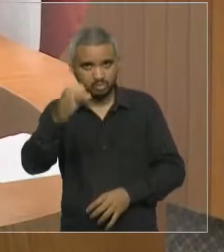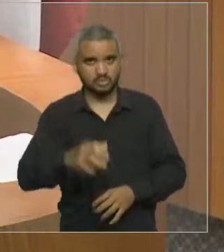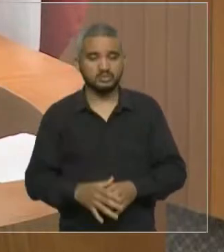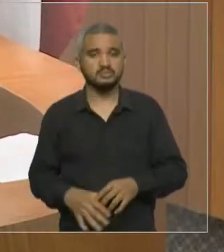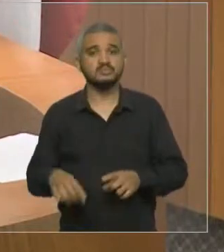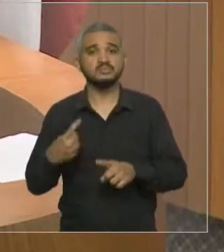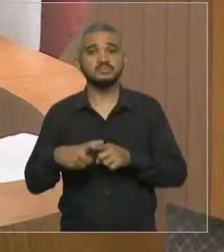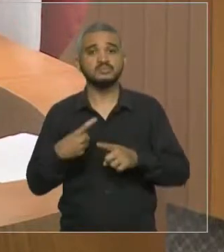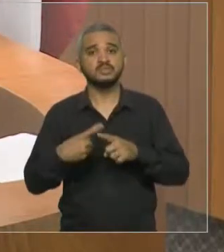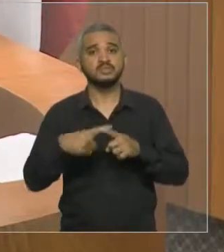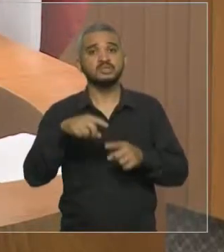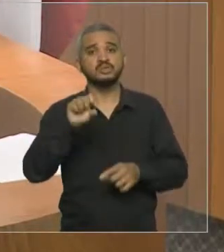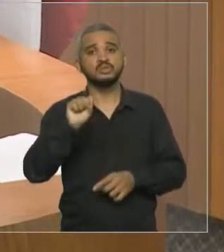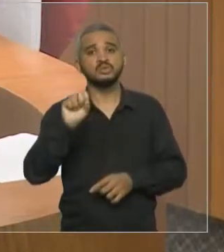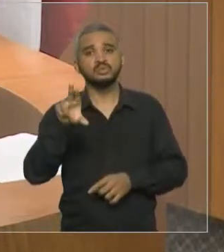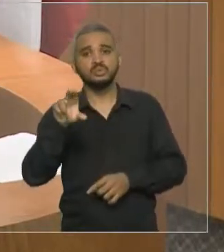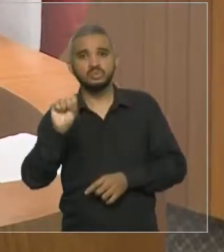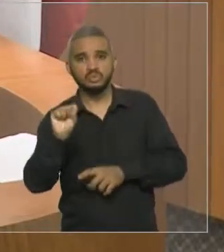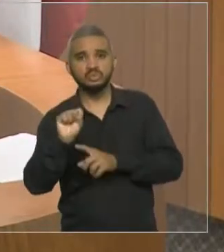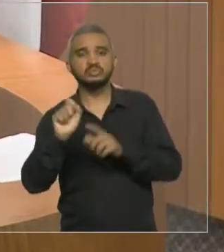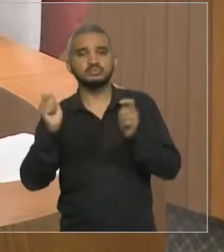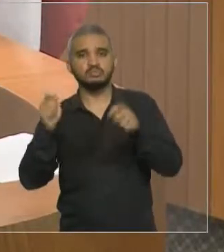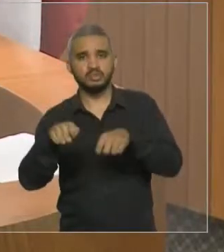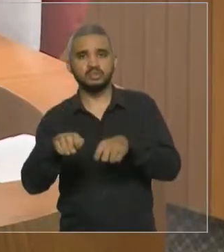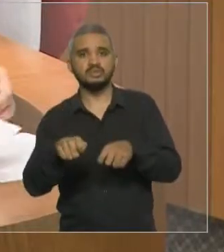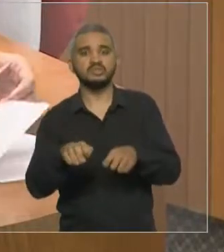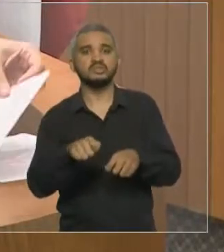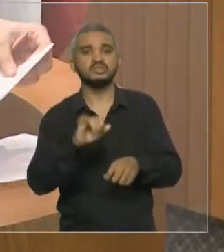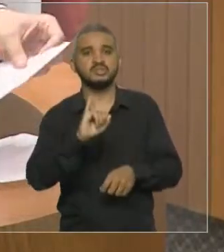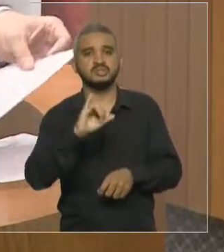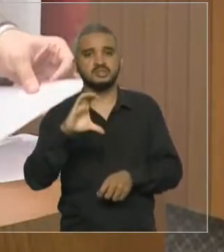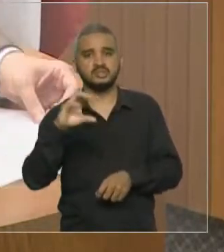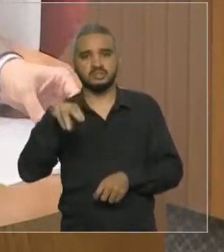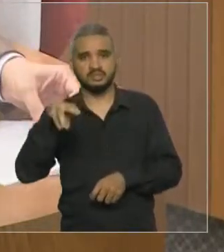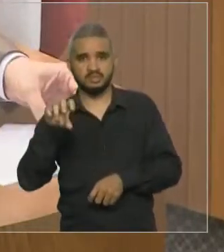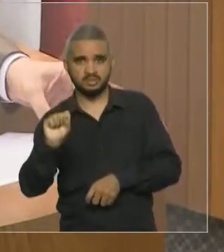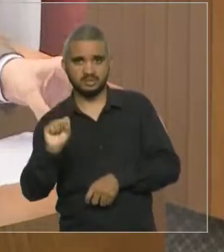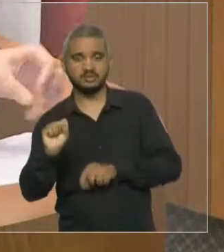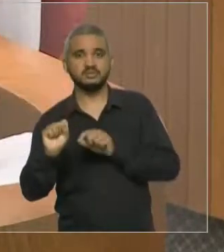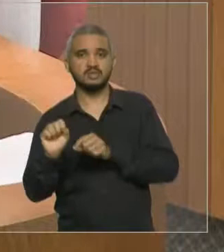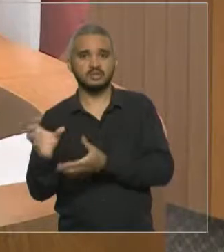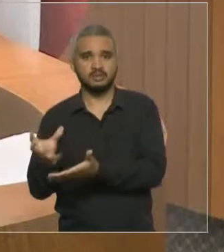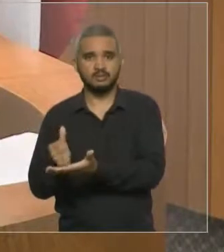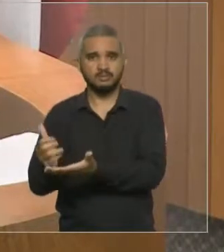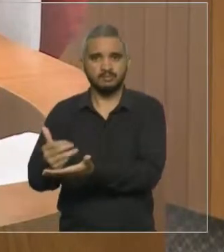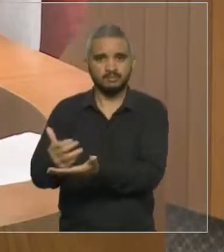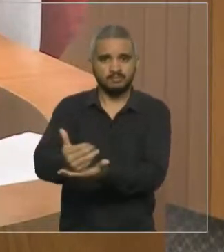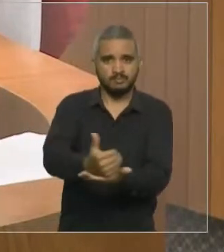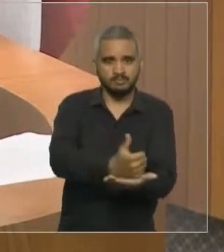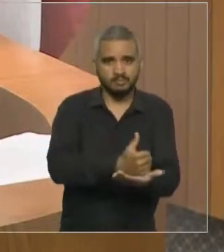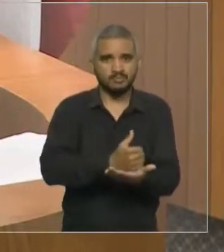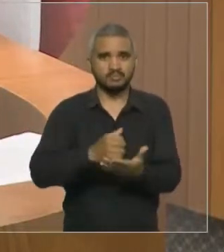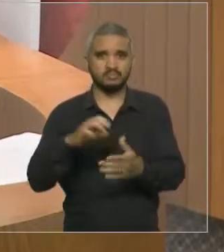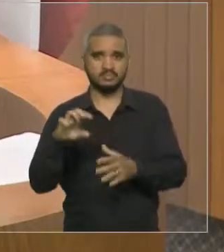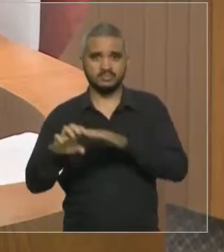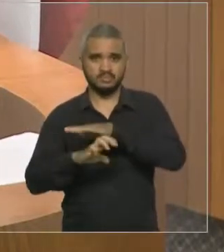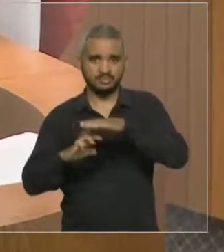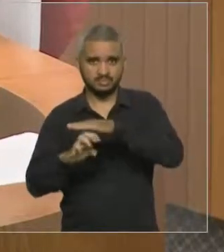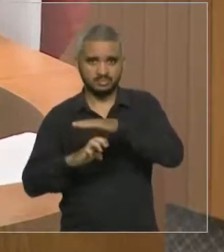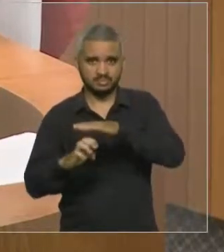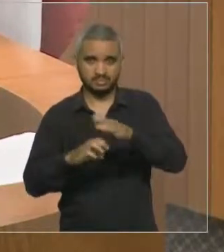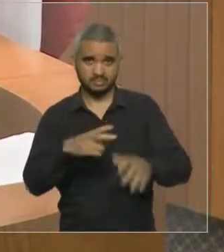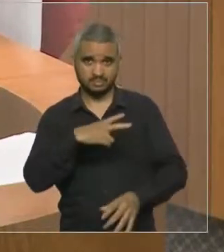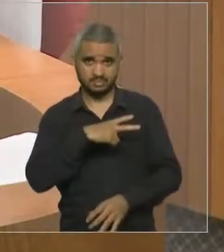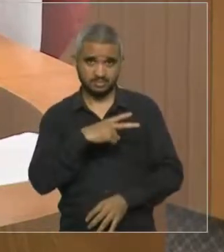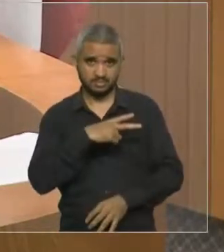partir de redirecionamento de icms da iniciativa privada então é uma medida que nasceu da experiência de